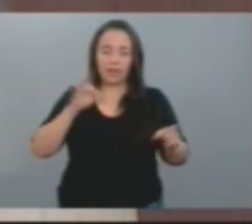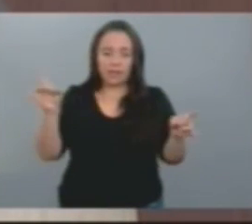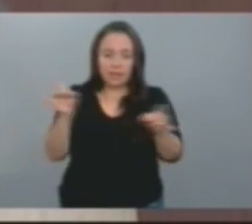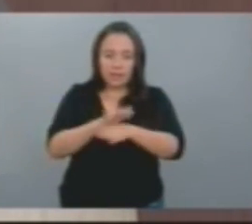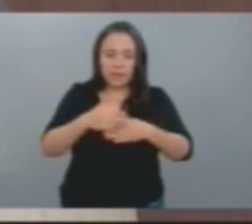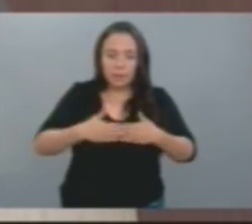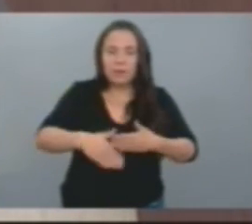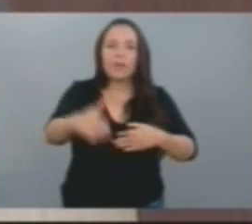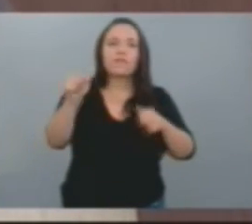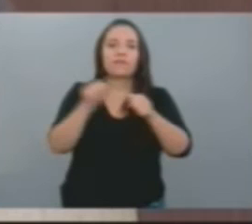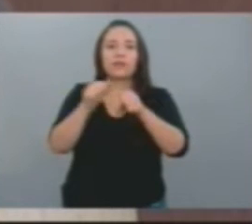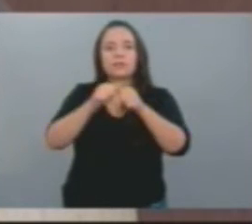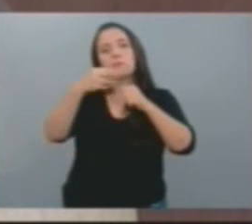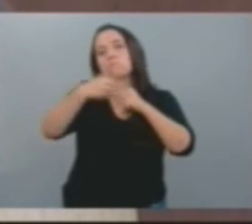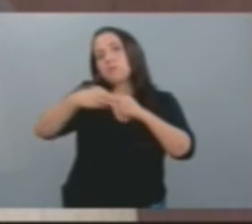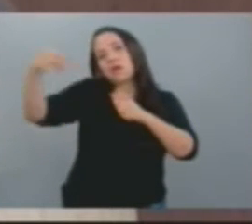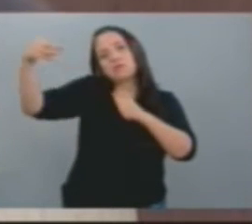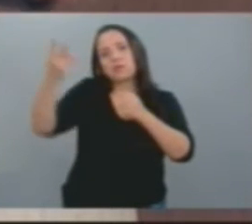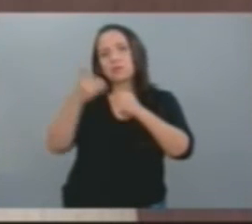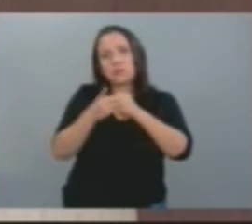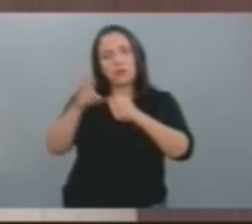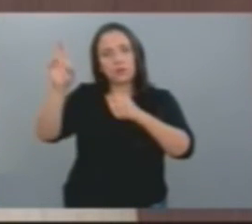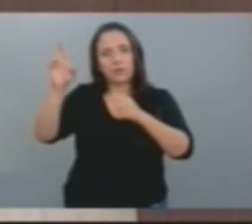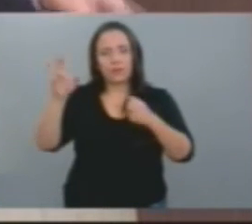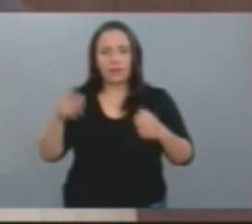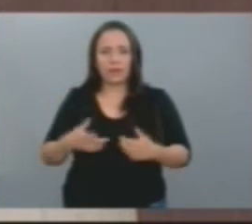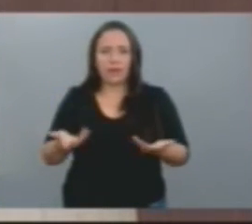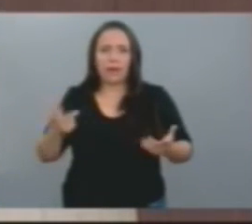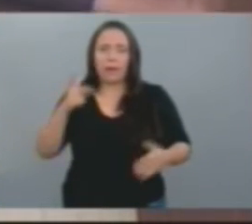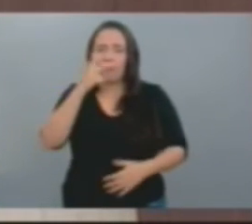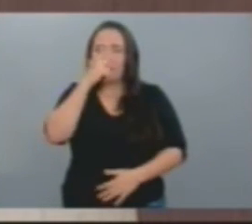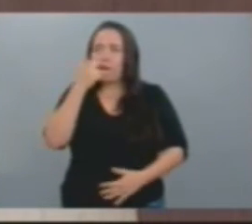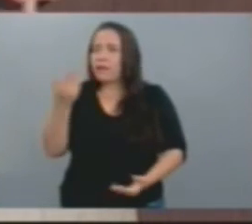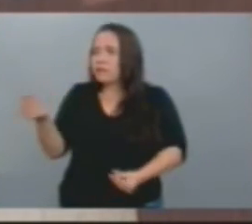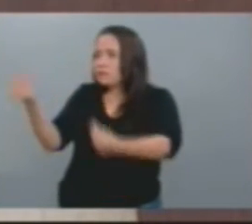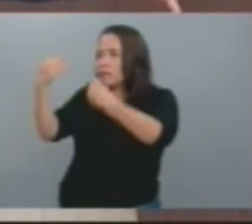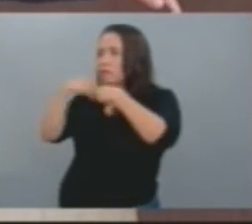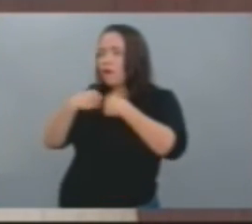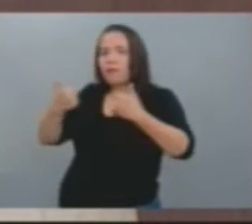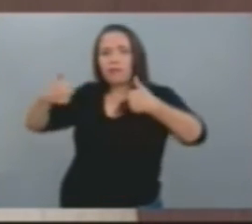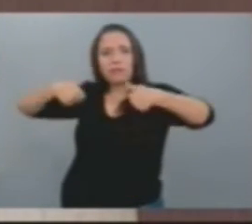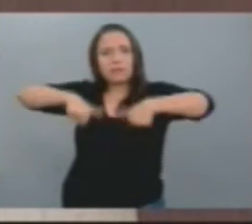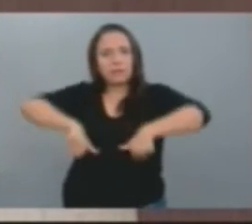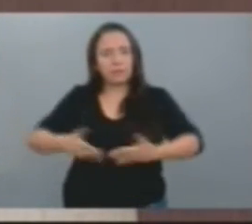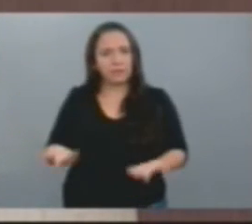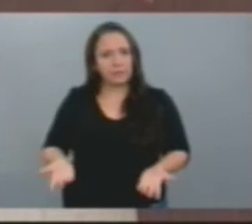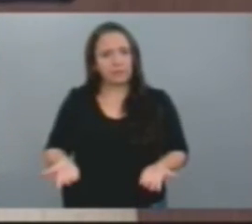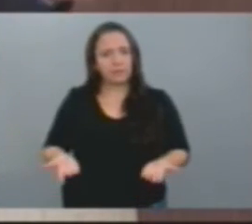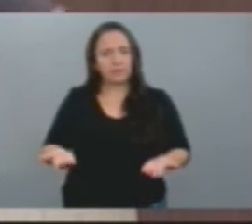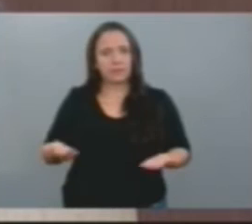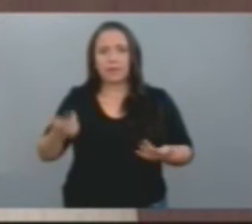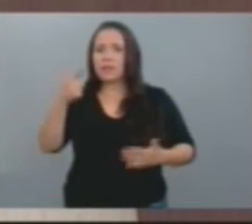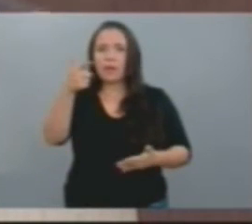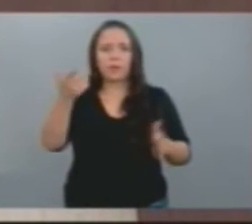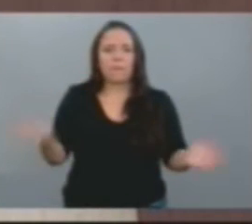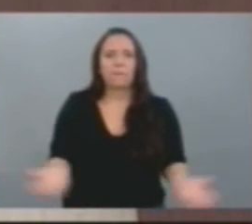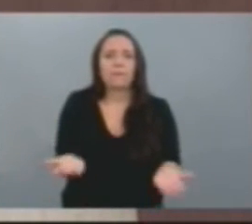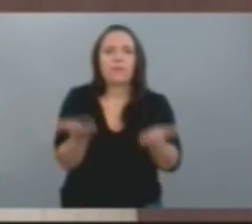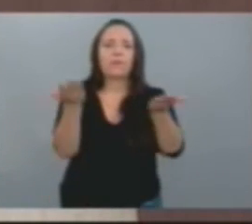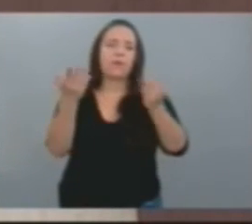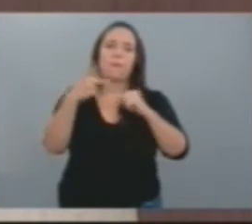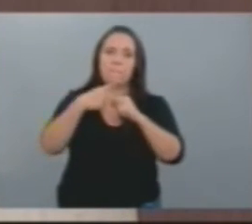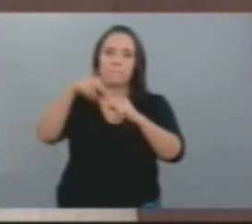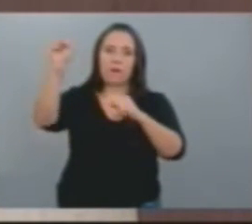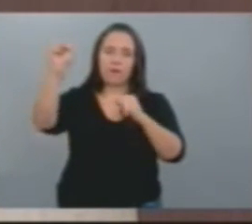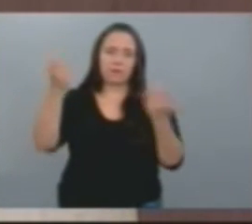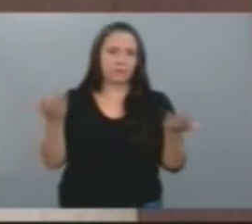fazer um mestrado ou um doutorado, ele se sente desestimulado. A portaria 299, ela desestimula a pós-graduação.